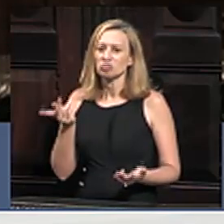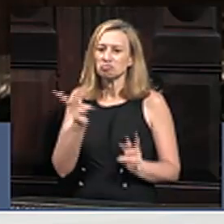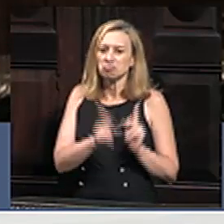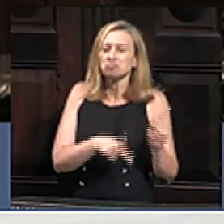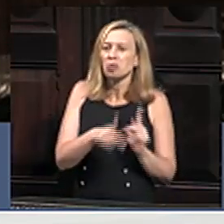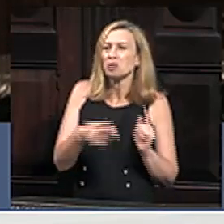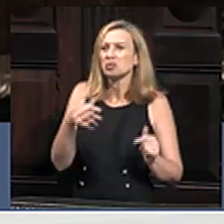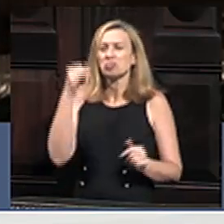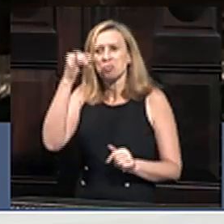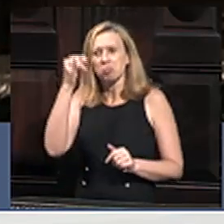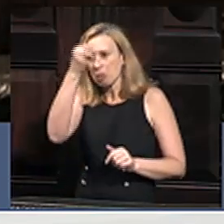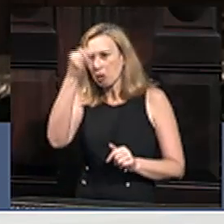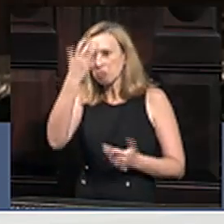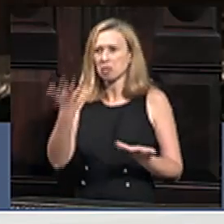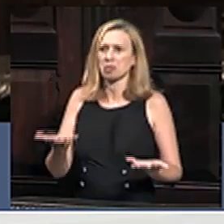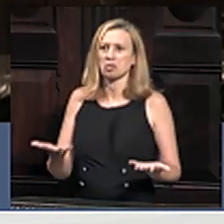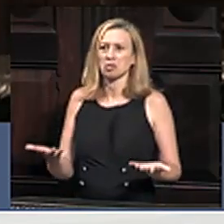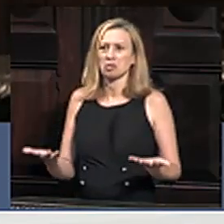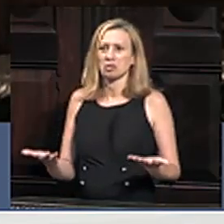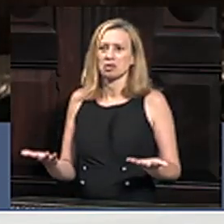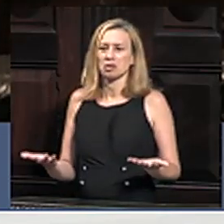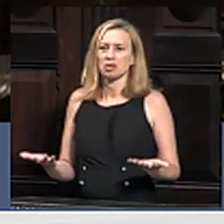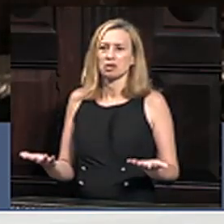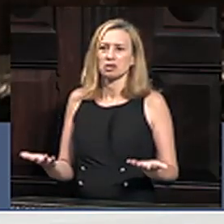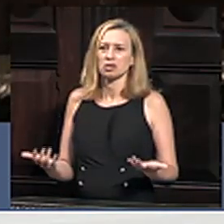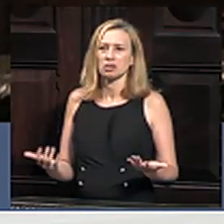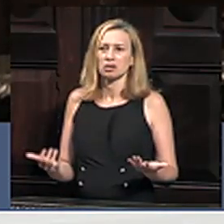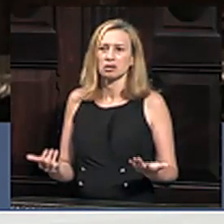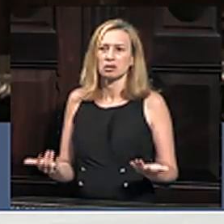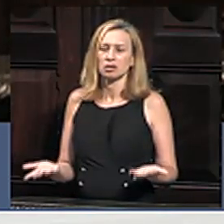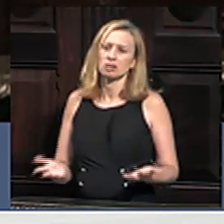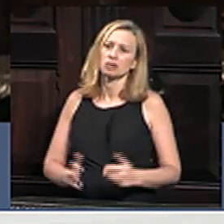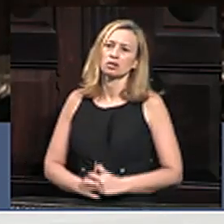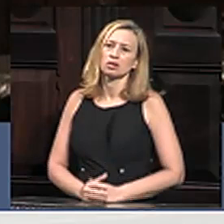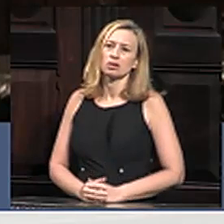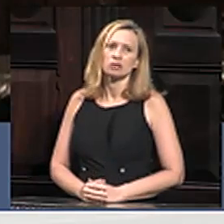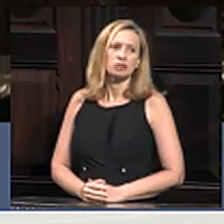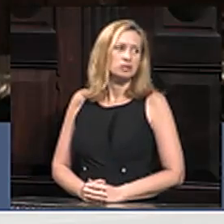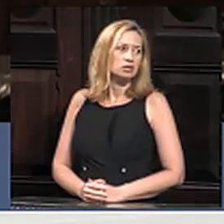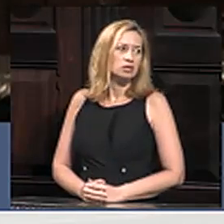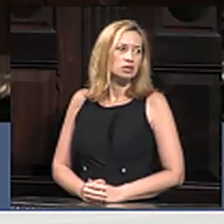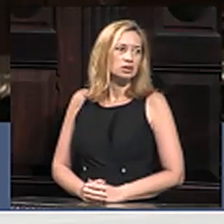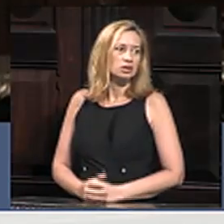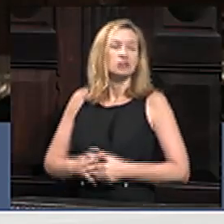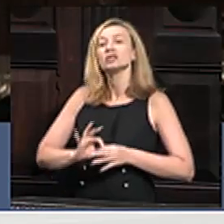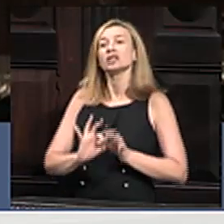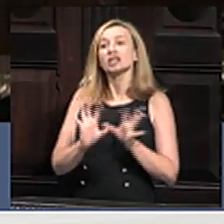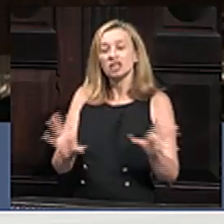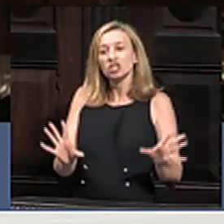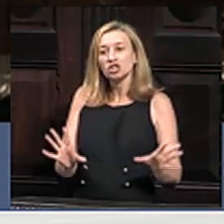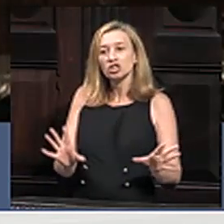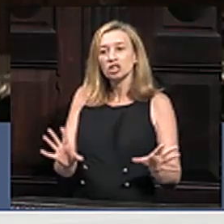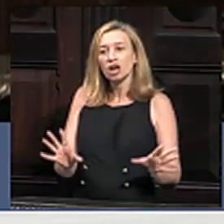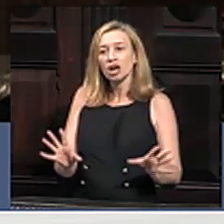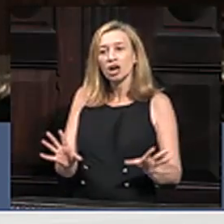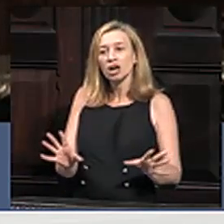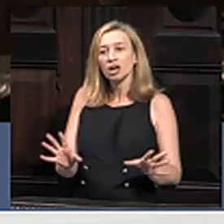atual Congresso Nacional deve, pelo menos, votar o orçamento. e deixar a reforma da